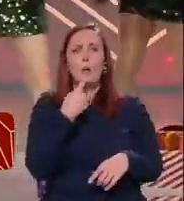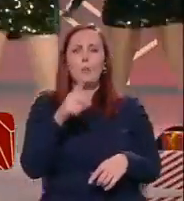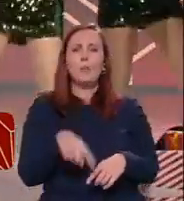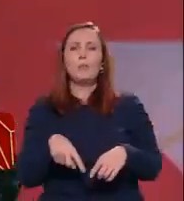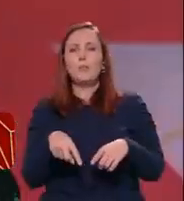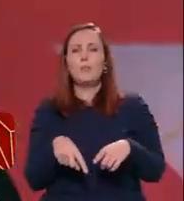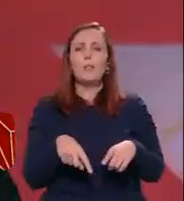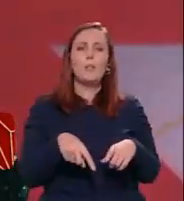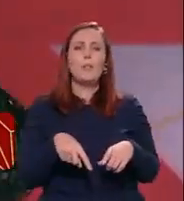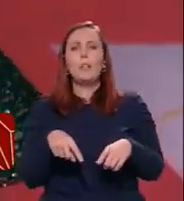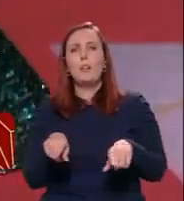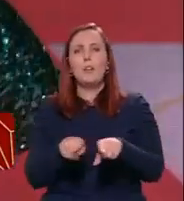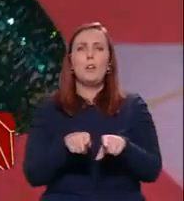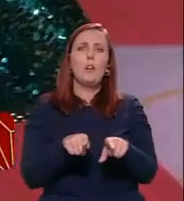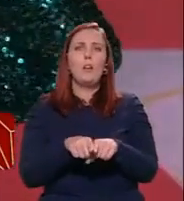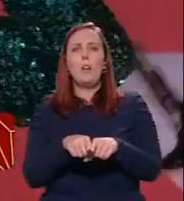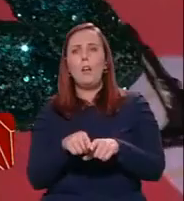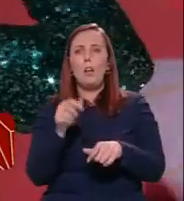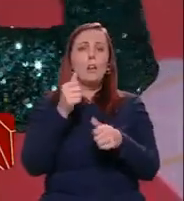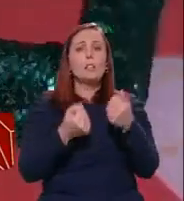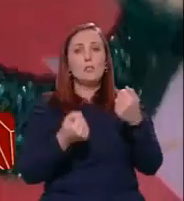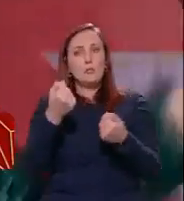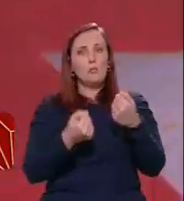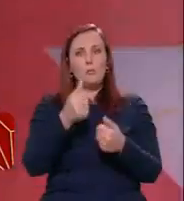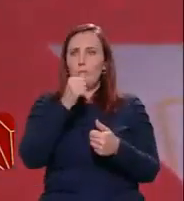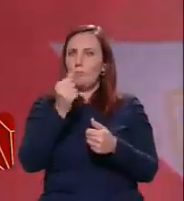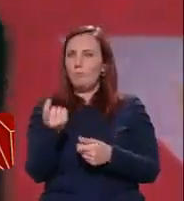a não se conduzires não bebas.